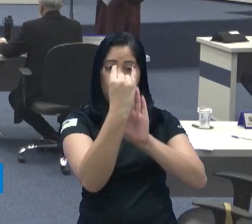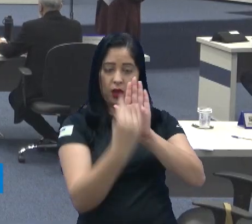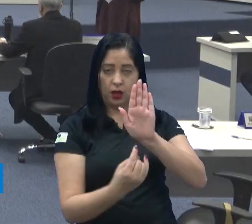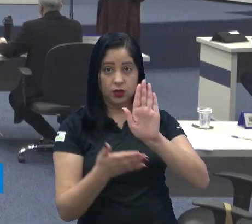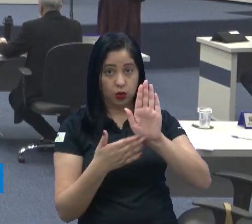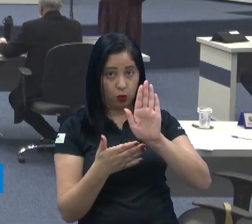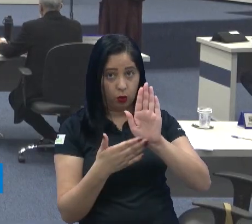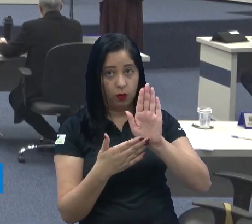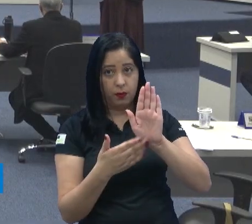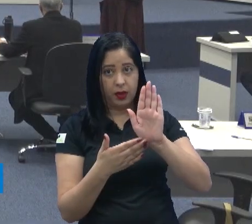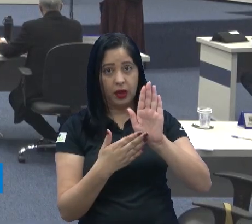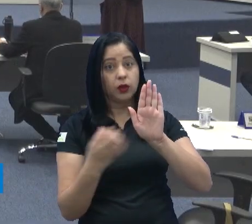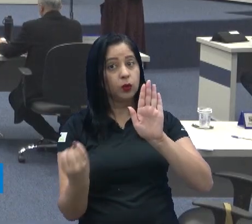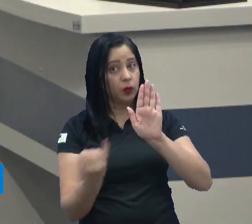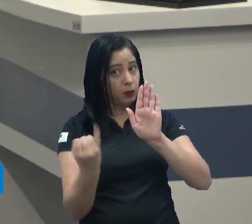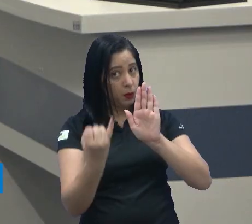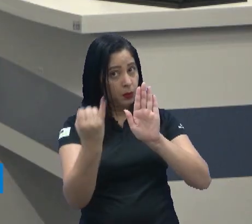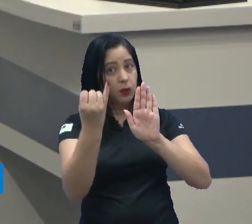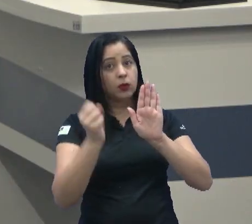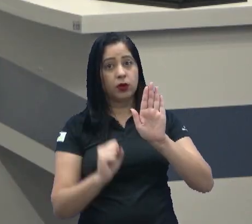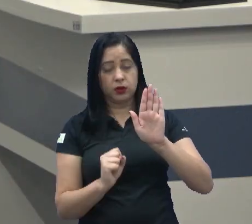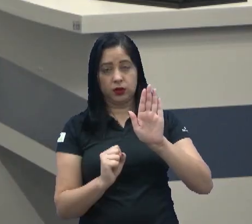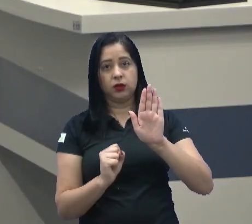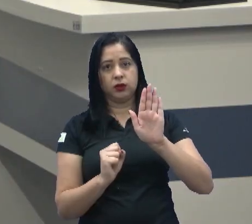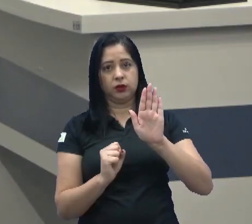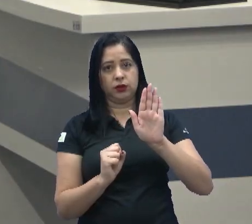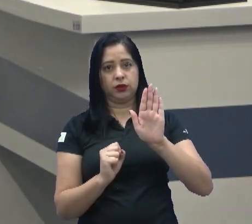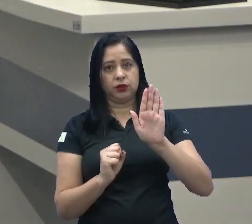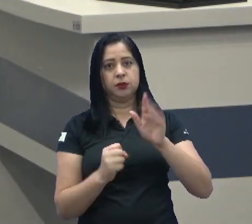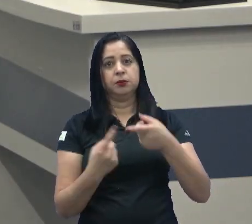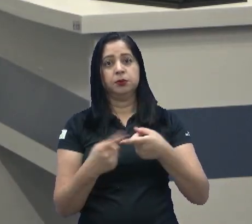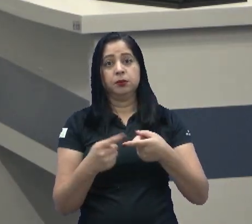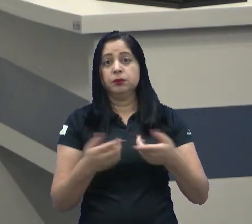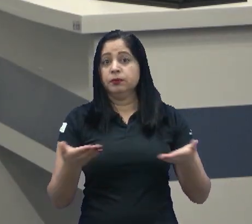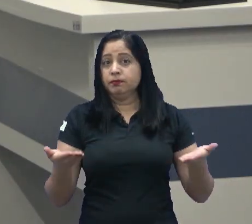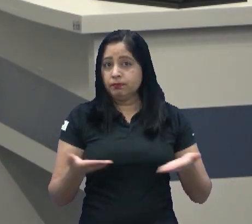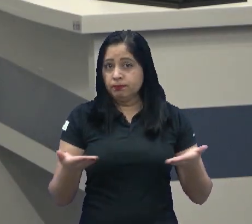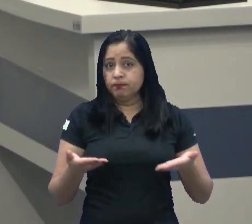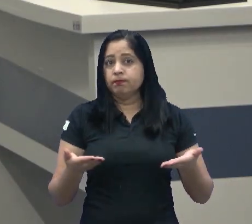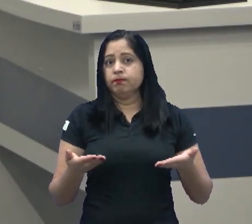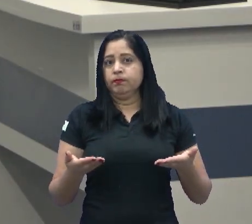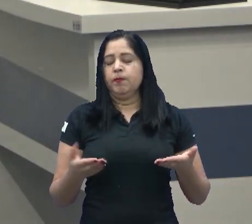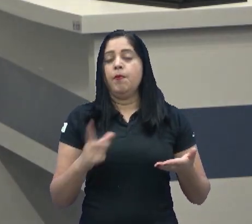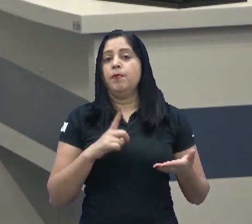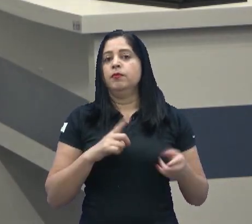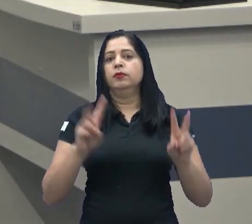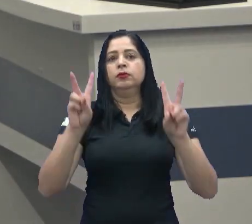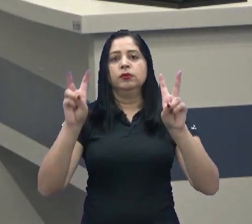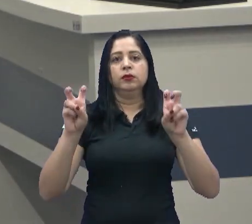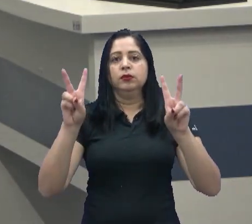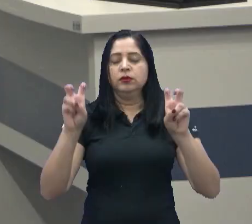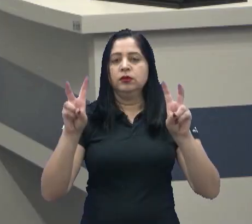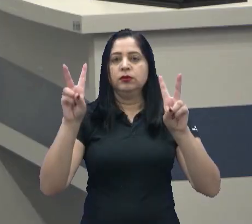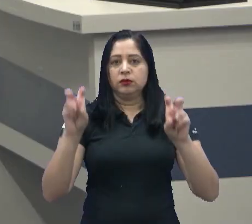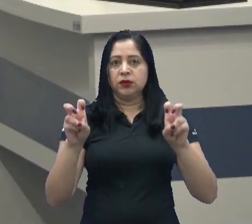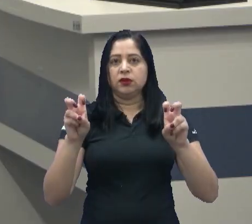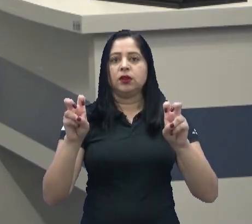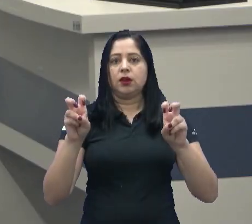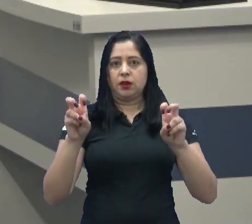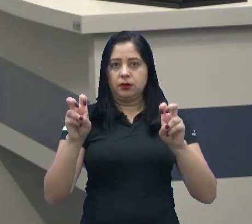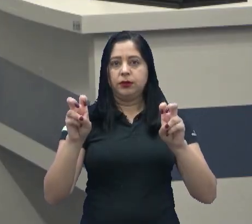requerimento muito importante na conjuntura que nós estamos vivendo sobre as tarifas que